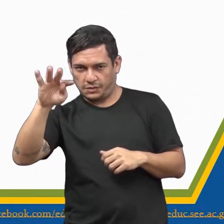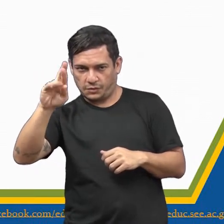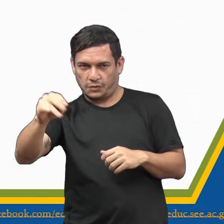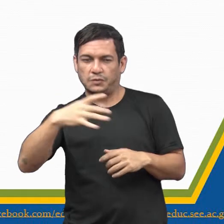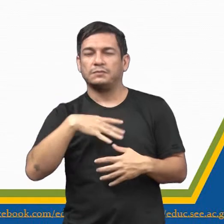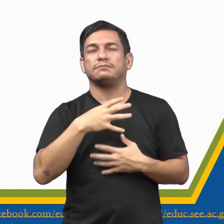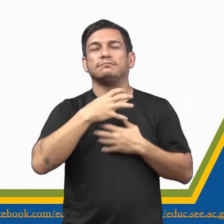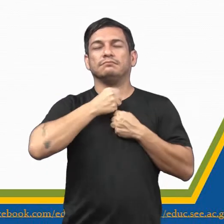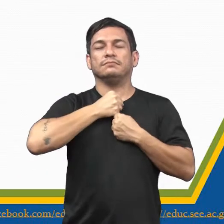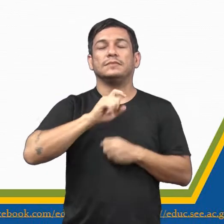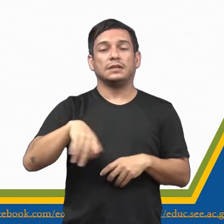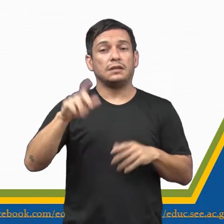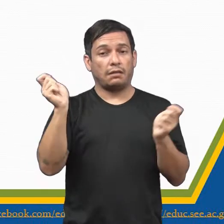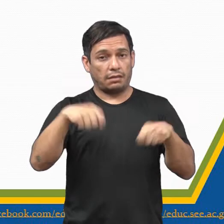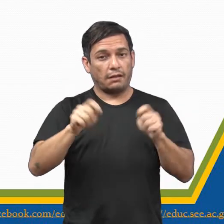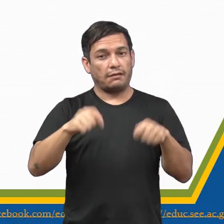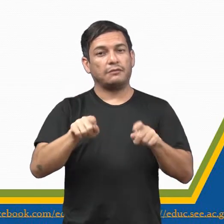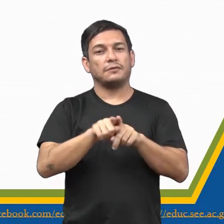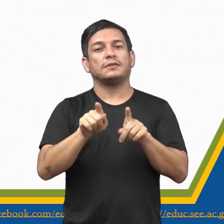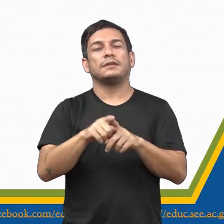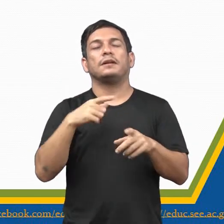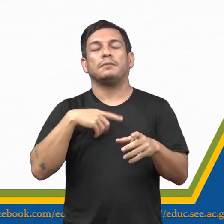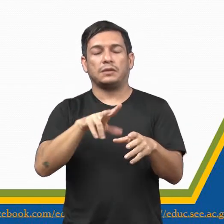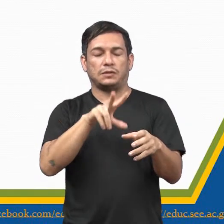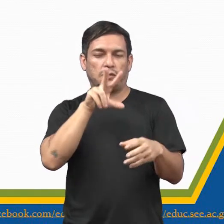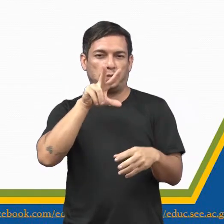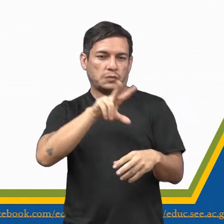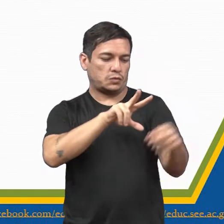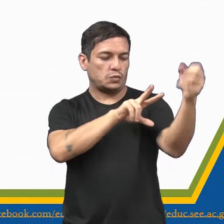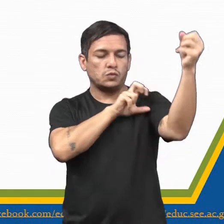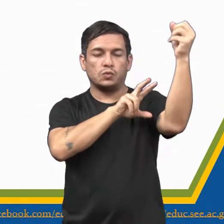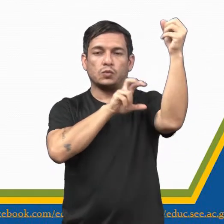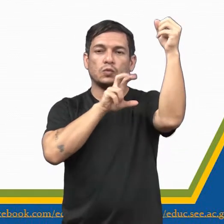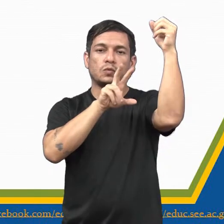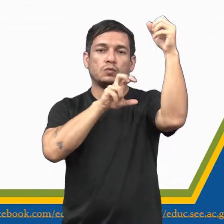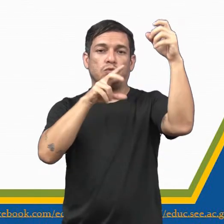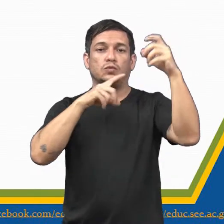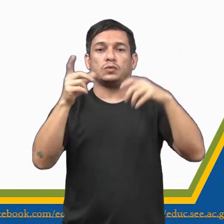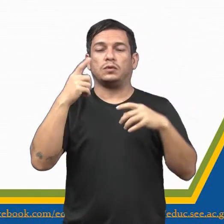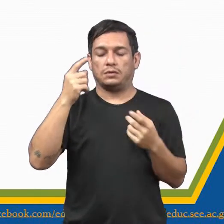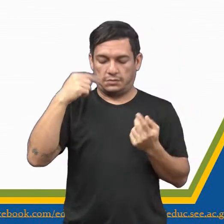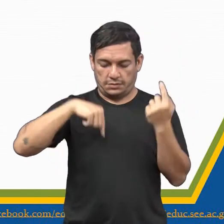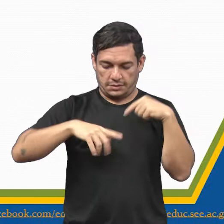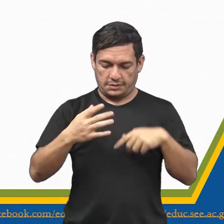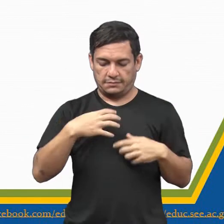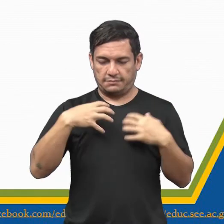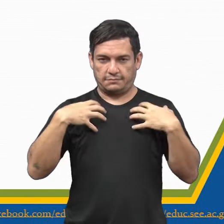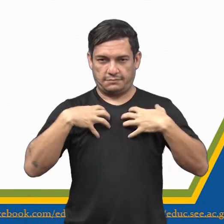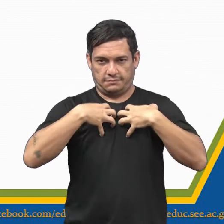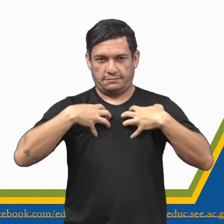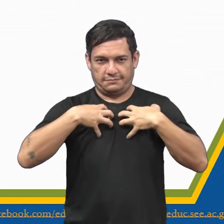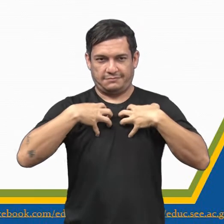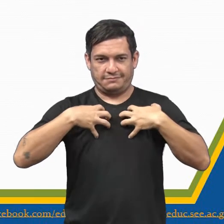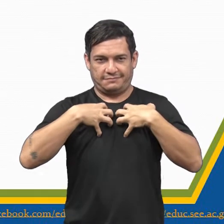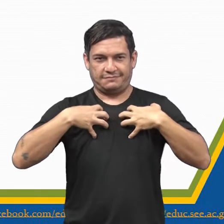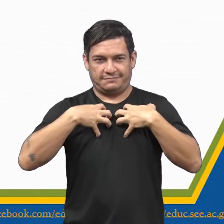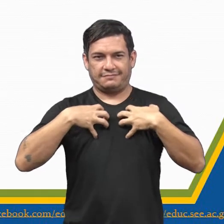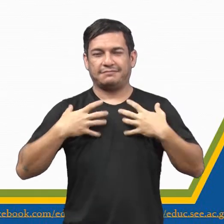possíveis graças à ação conjunta dos músculos intercostais, do diafragma e da nossa caixa torácica.